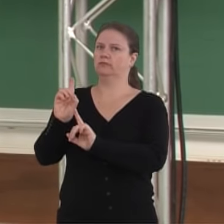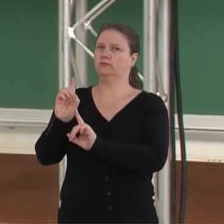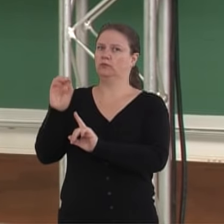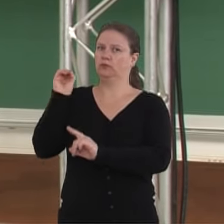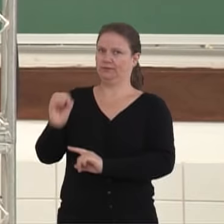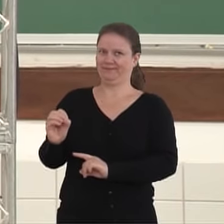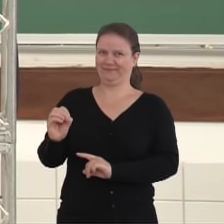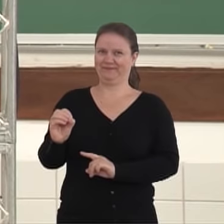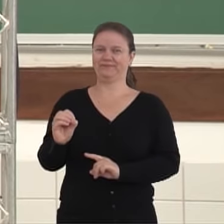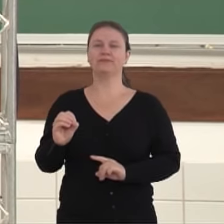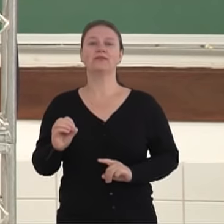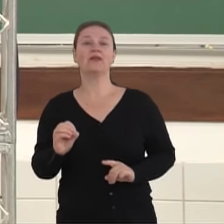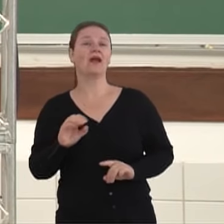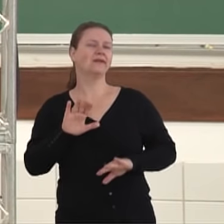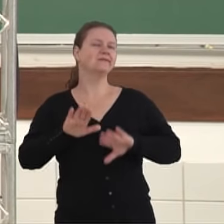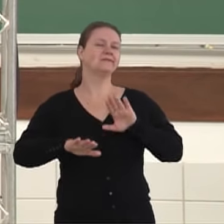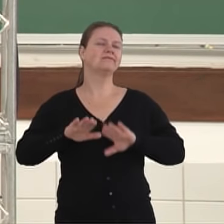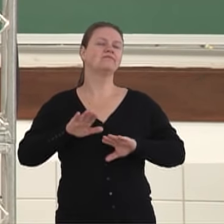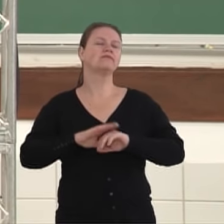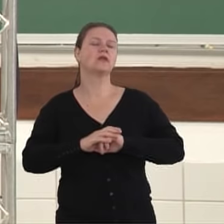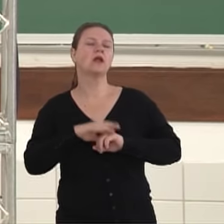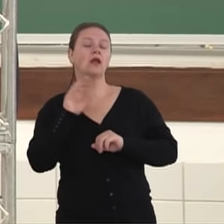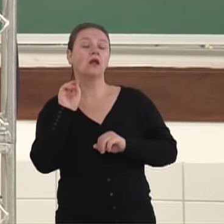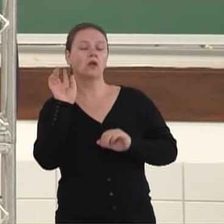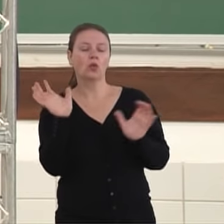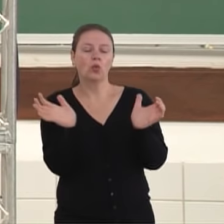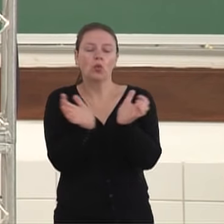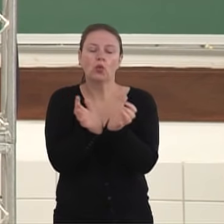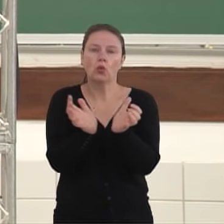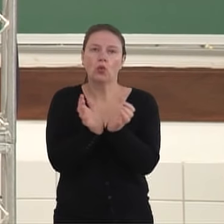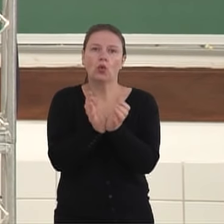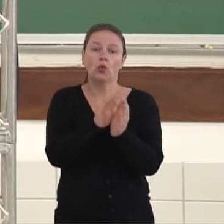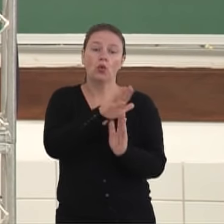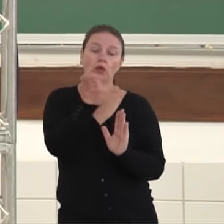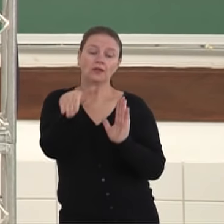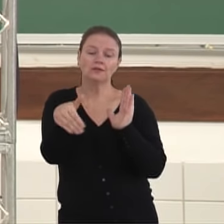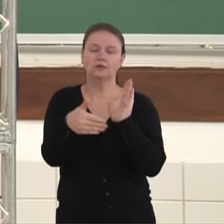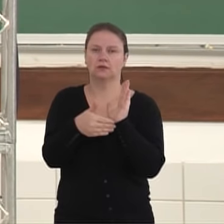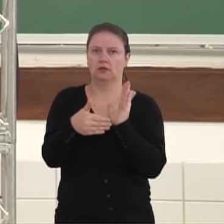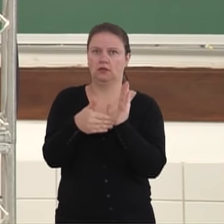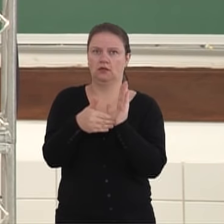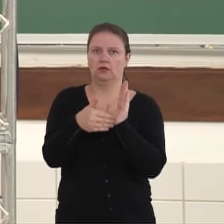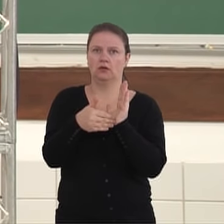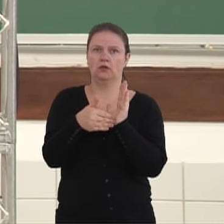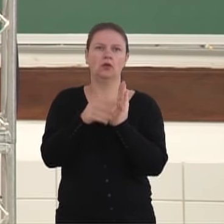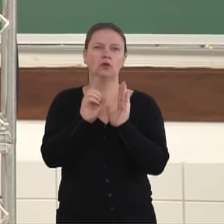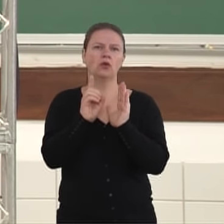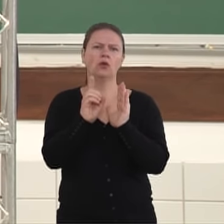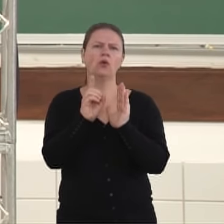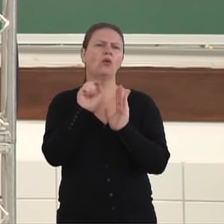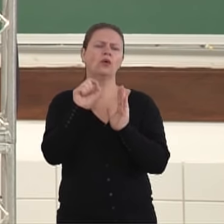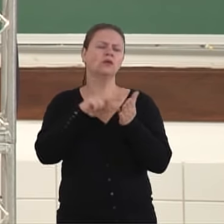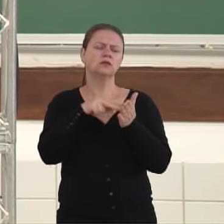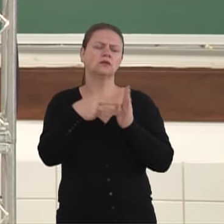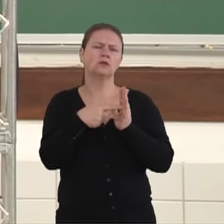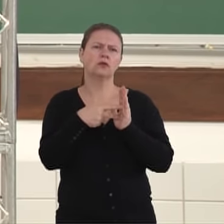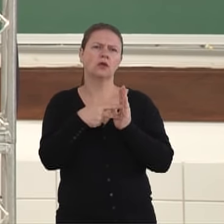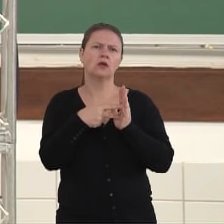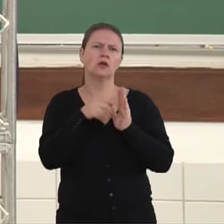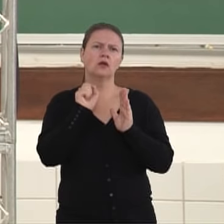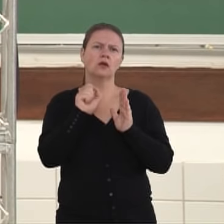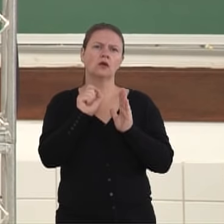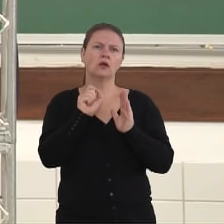inteiros, né? Então a gente sempre brinca que o conjunto dos números inteiros são aqueles que não são quebrados. Então quer dizer o quê? Eles não